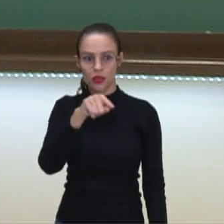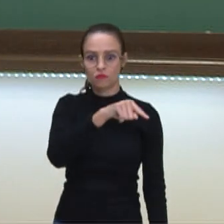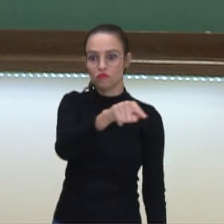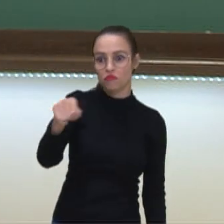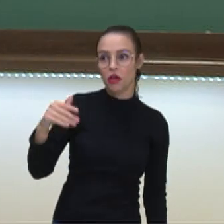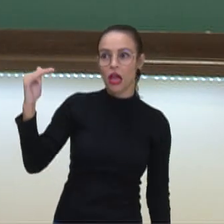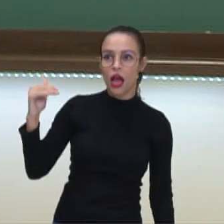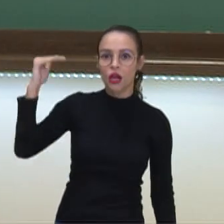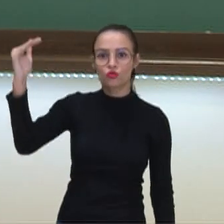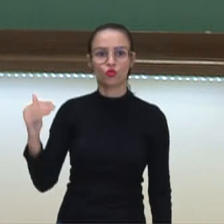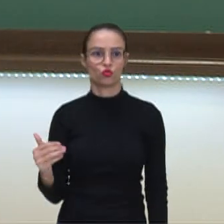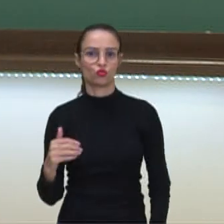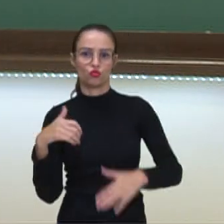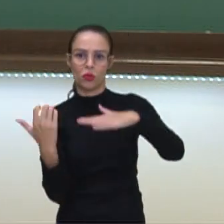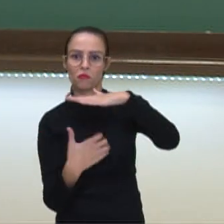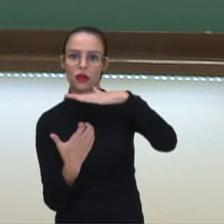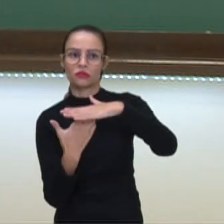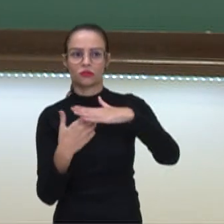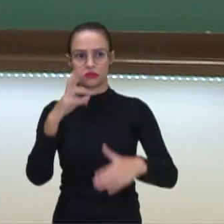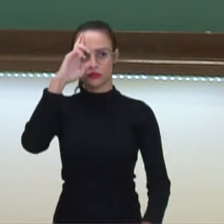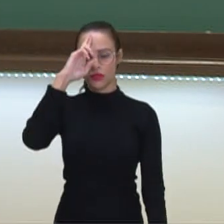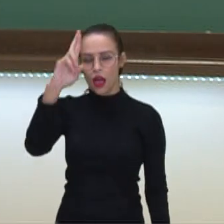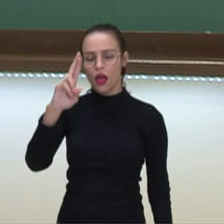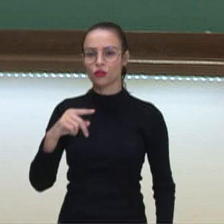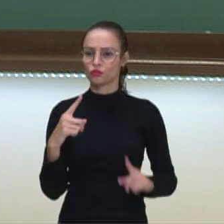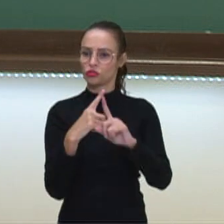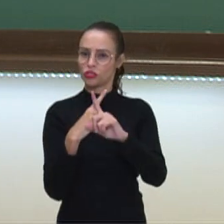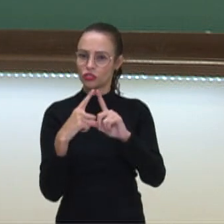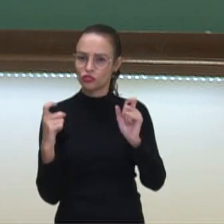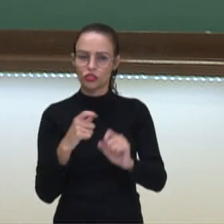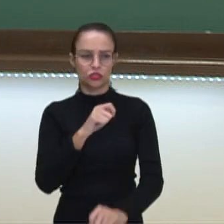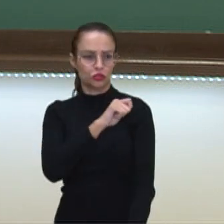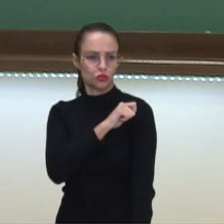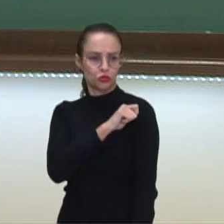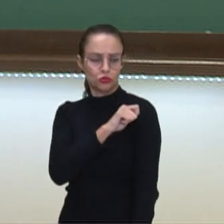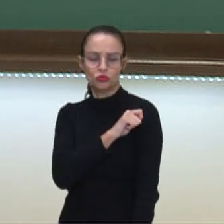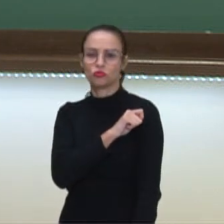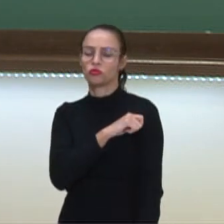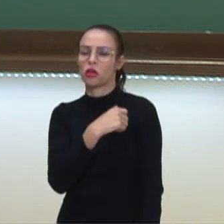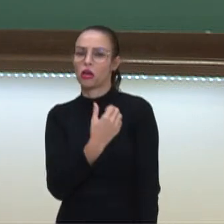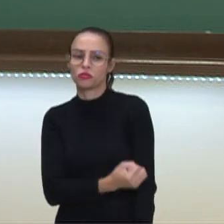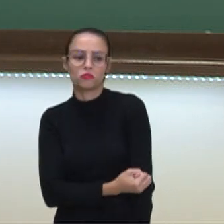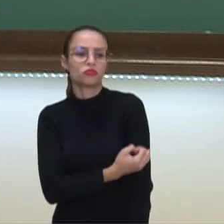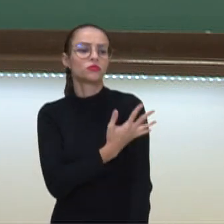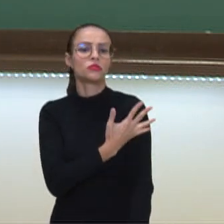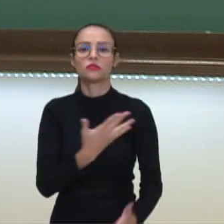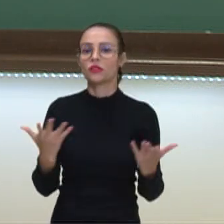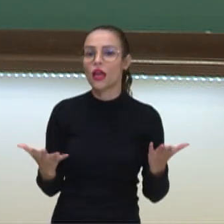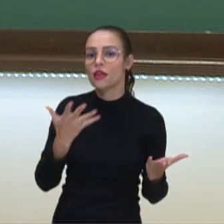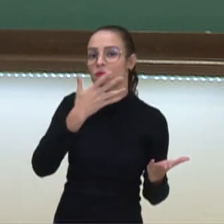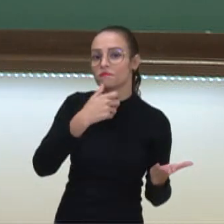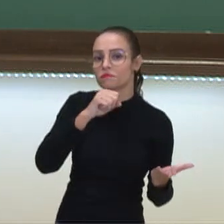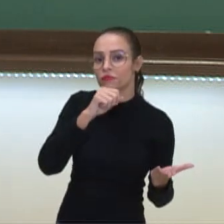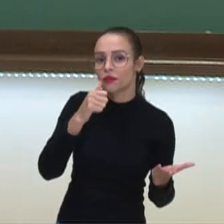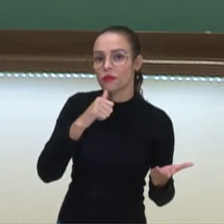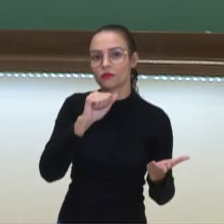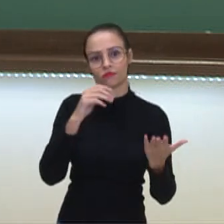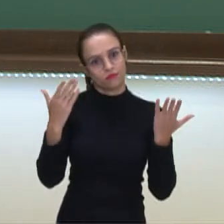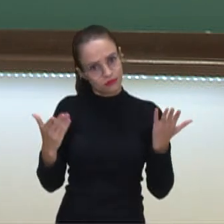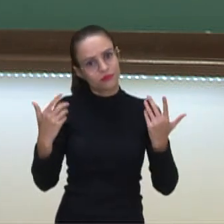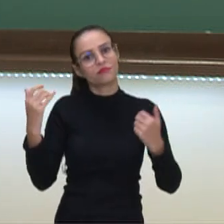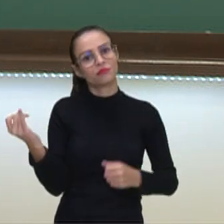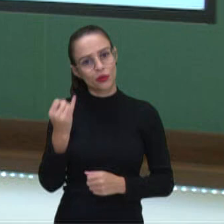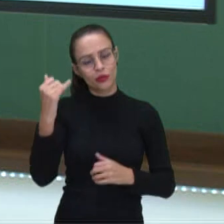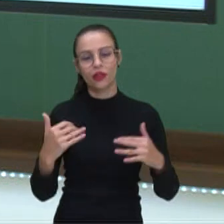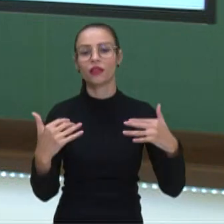de empresários, de cientistas, de estudantes do ensino fundamental, ensino médio, para os pais. Então, olha como isso é importante,